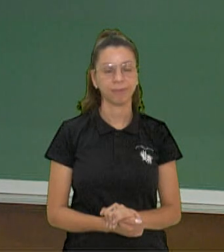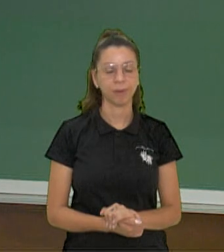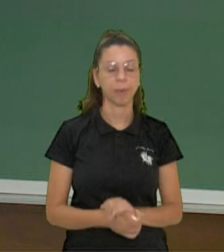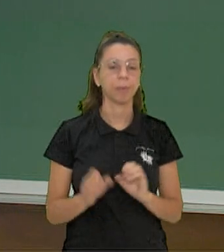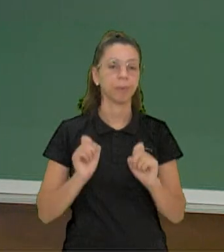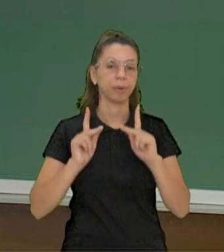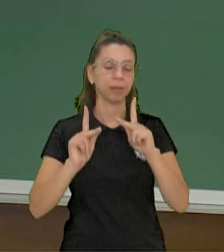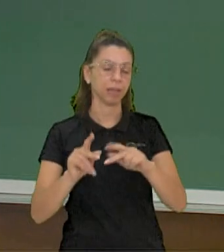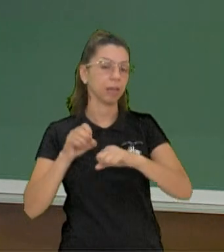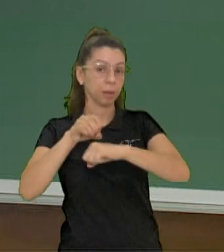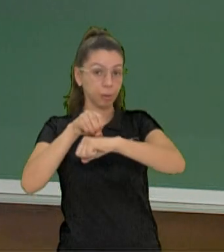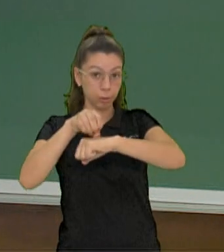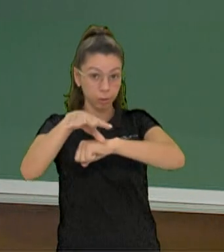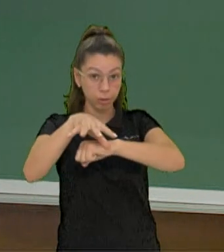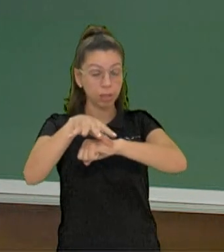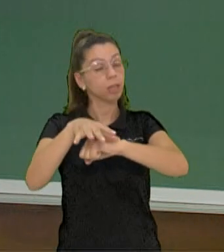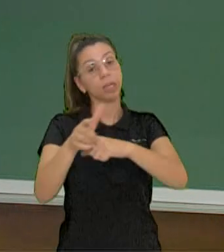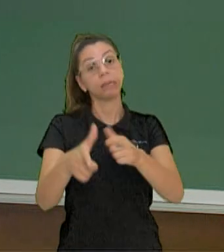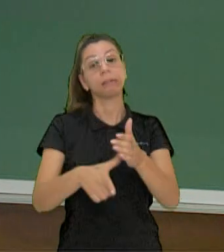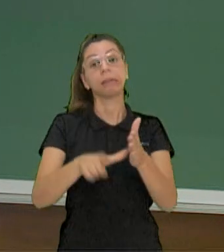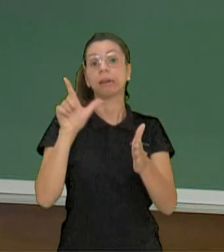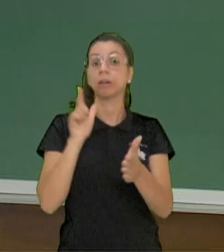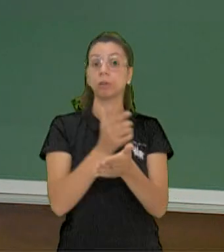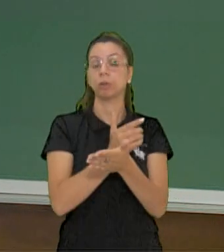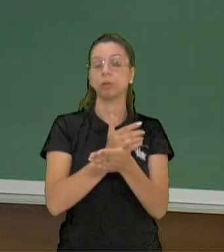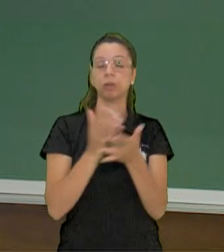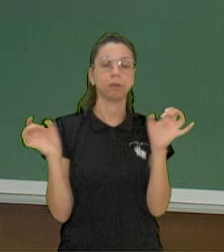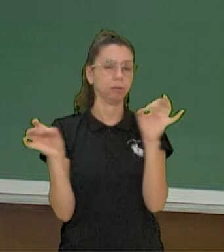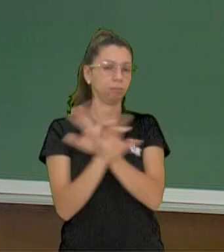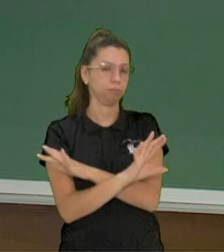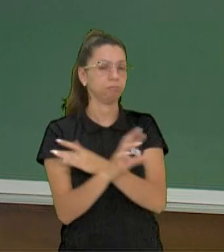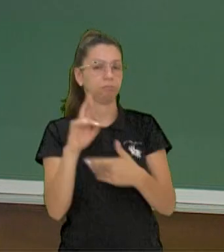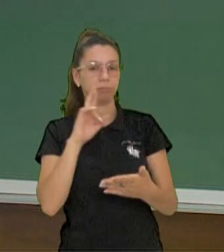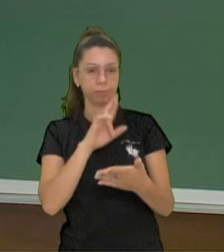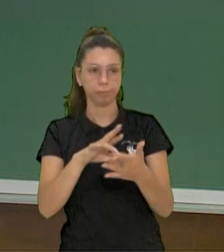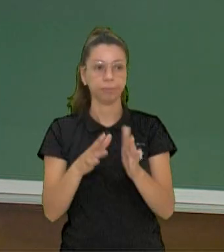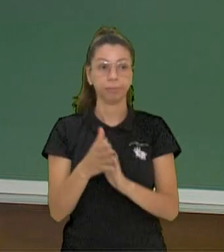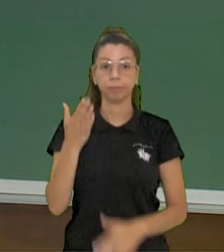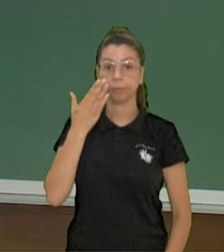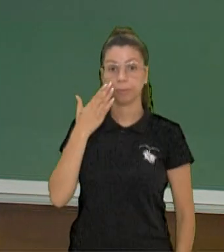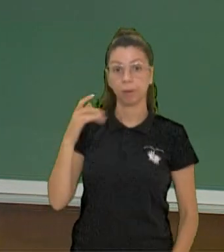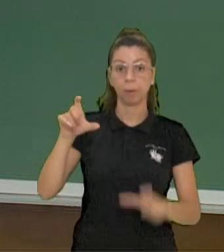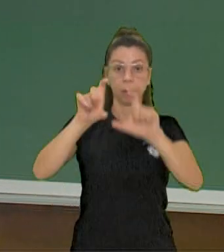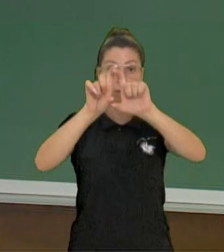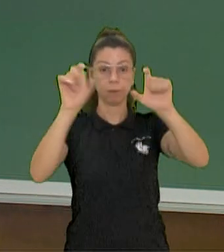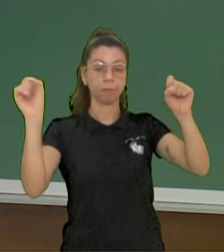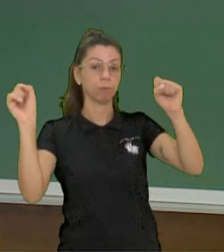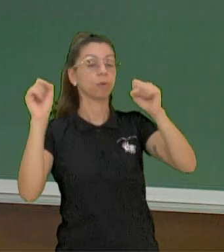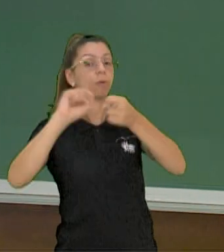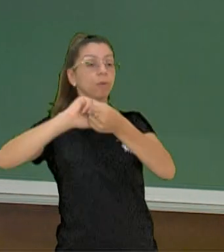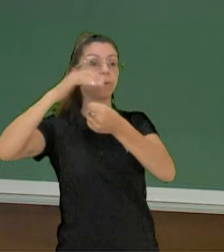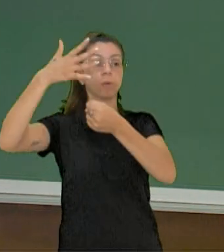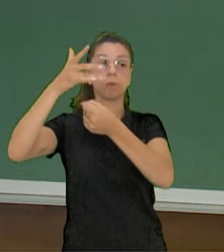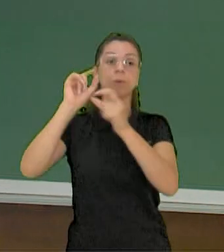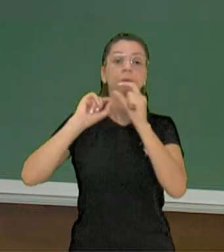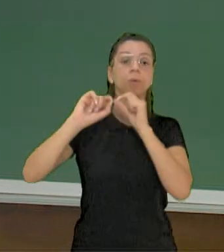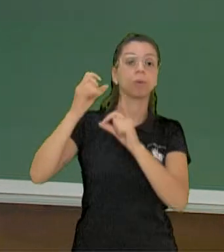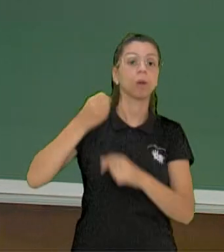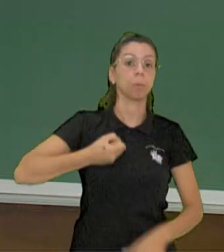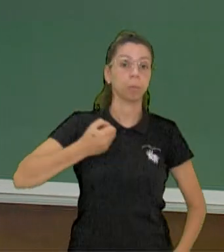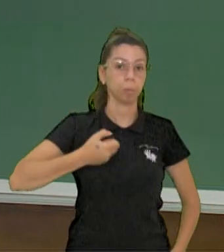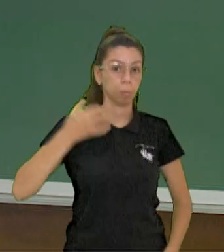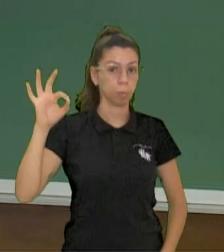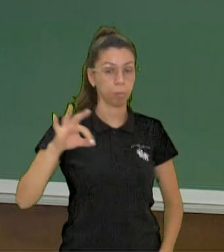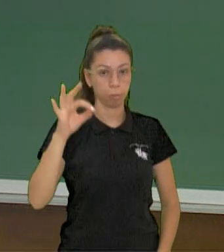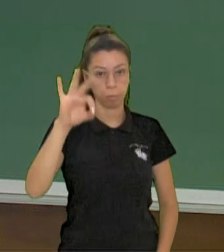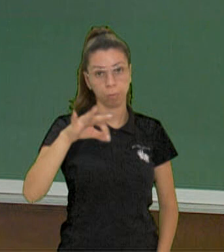Muito bem, dica para você antes da gente concluir. Essa expressão, essa função exponencial determina o número de mosquitos,